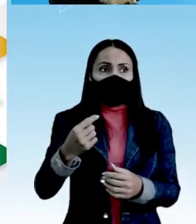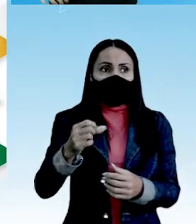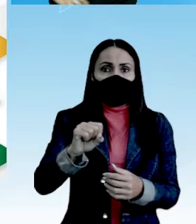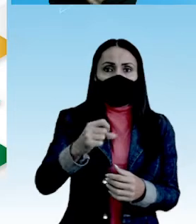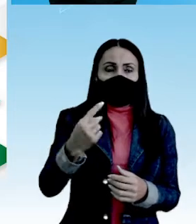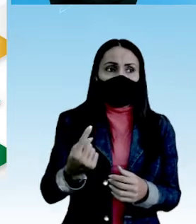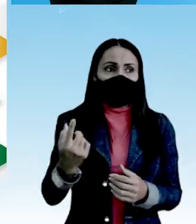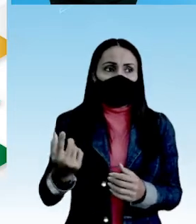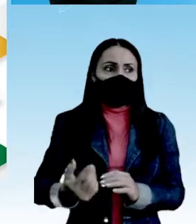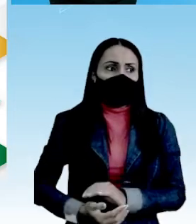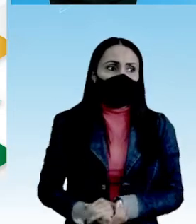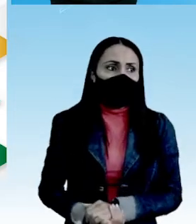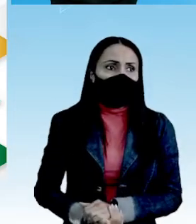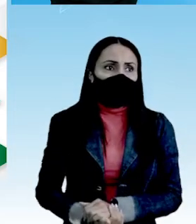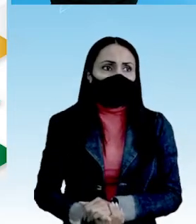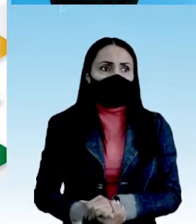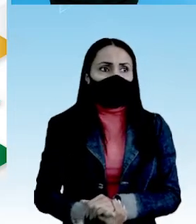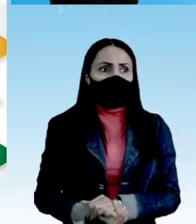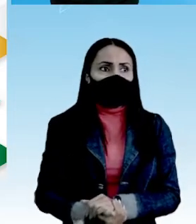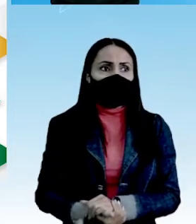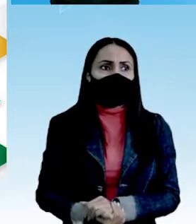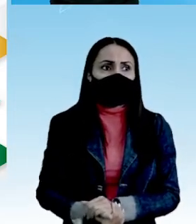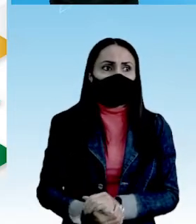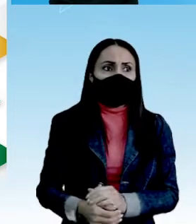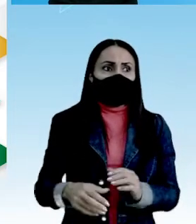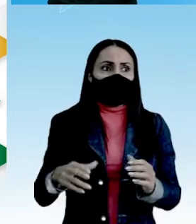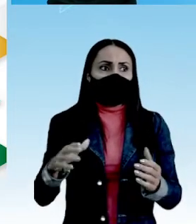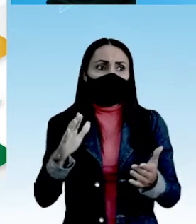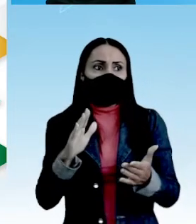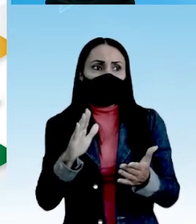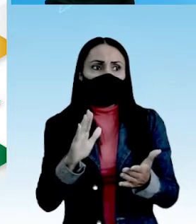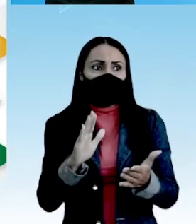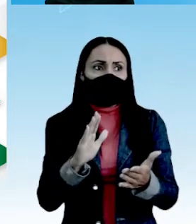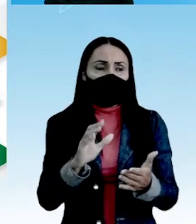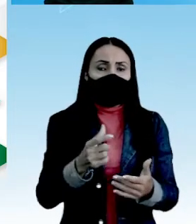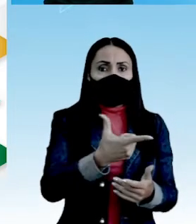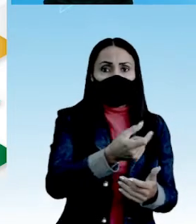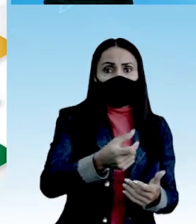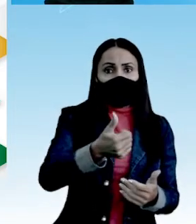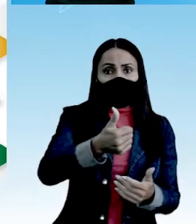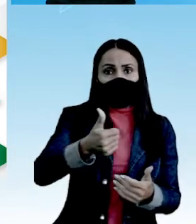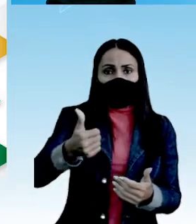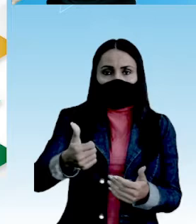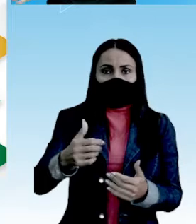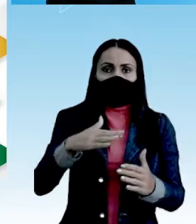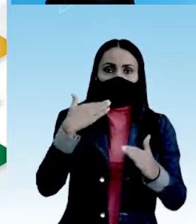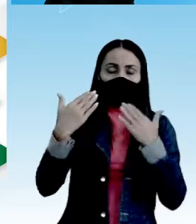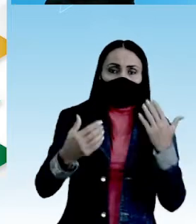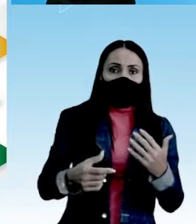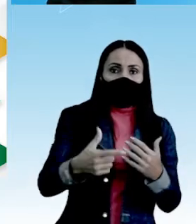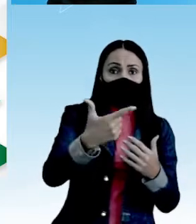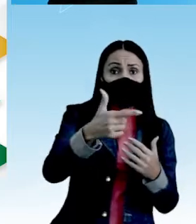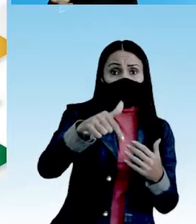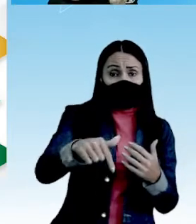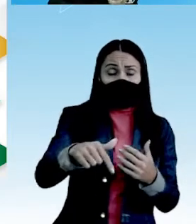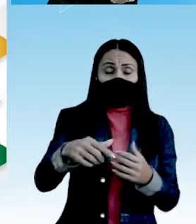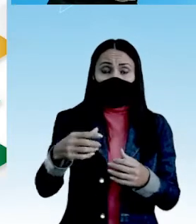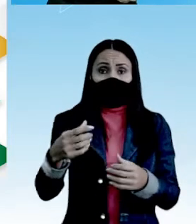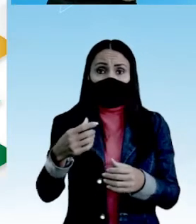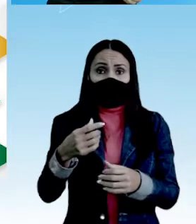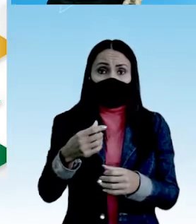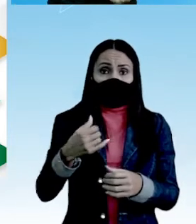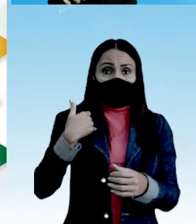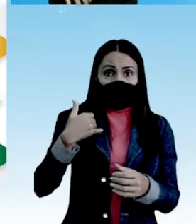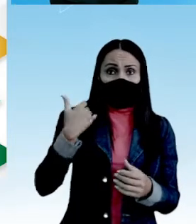27, né, que a gente não tem muito tempo para falar, mas são alguns cantores do rock que morreram aos 27 anos. Né? Então ela acabou entrando nesse clube